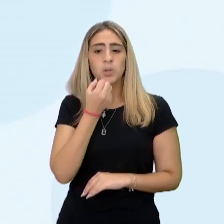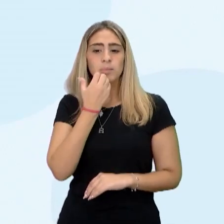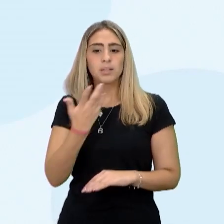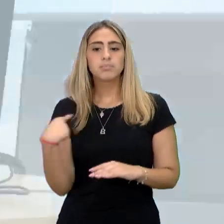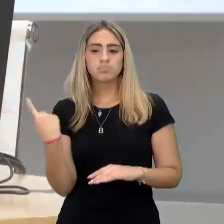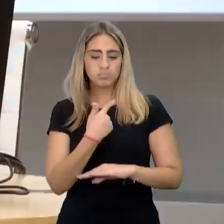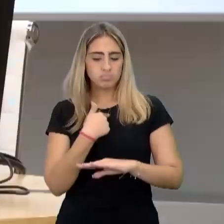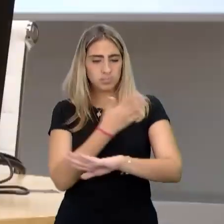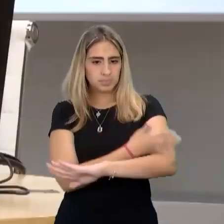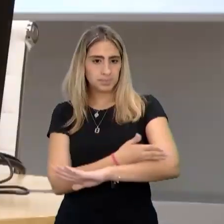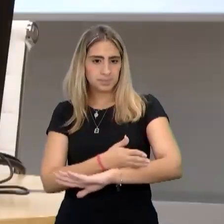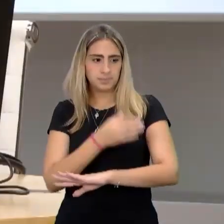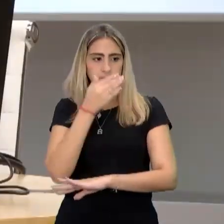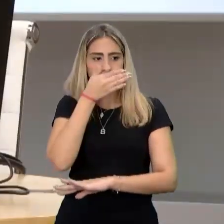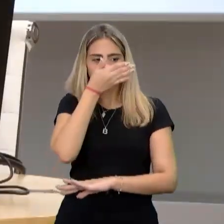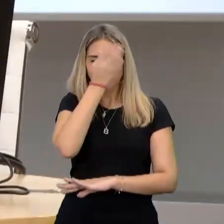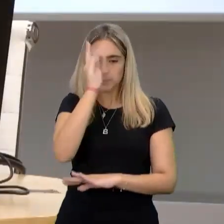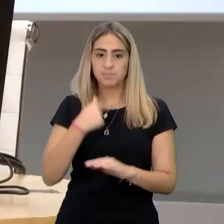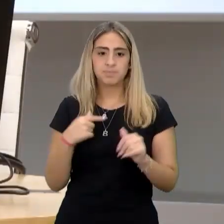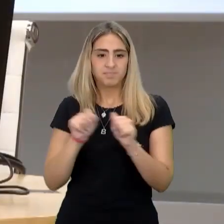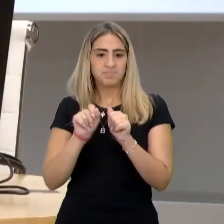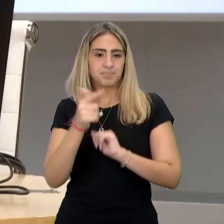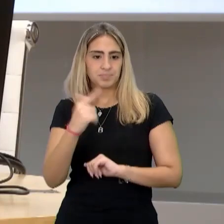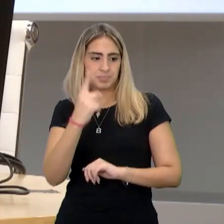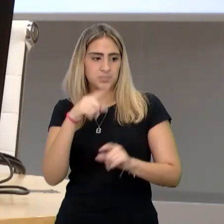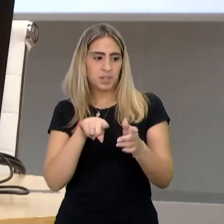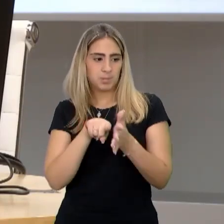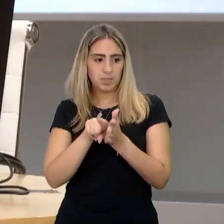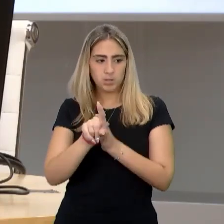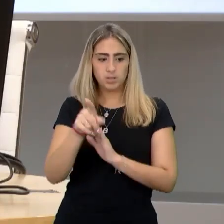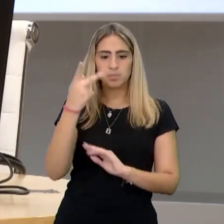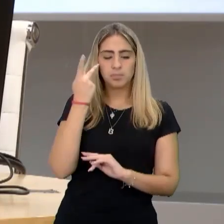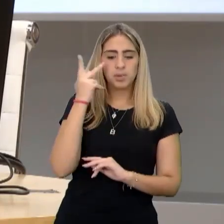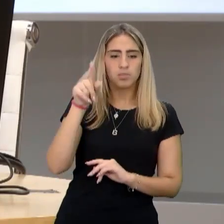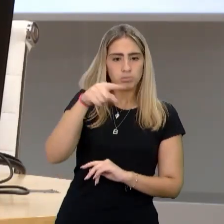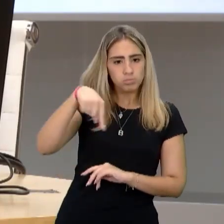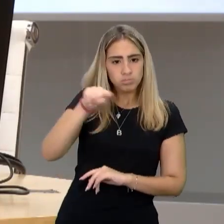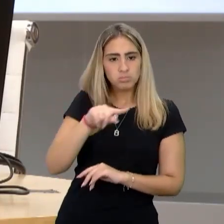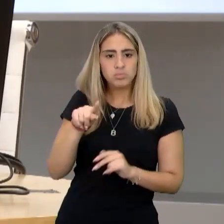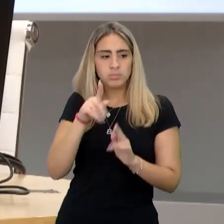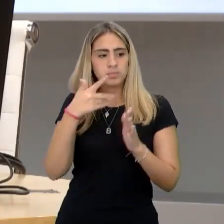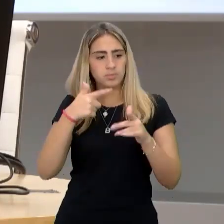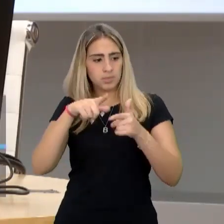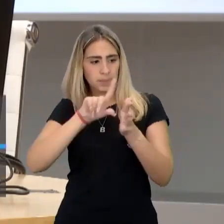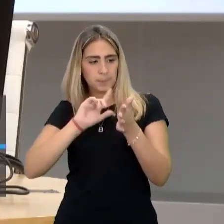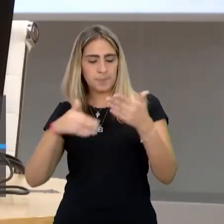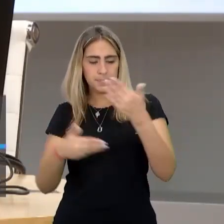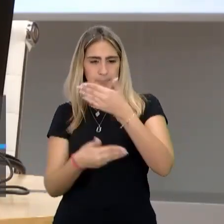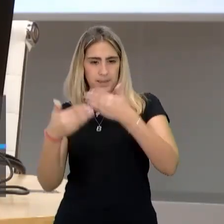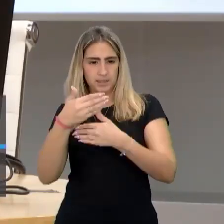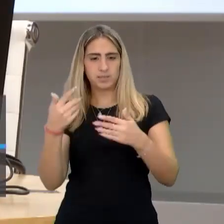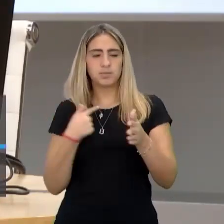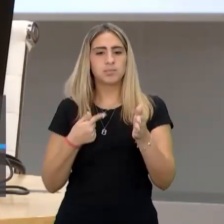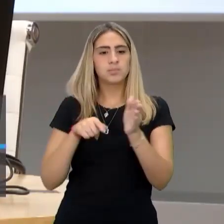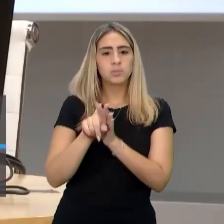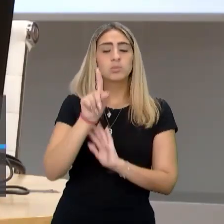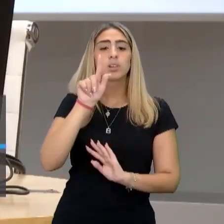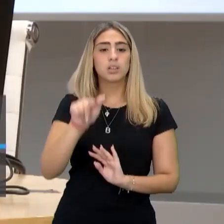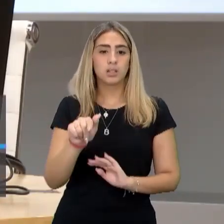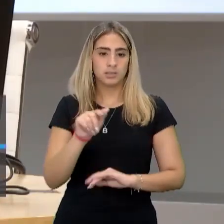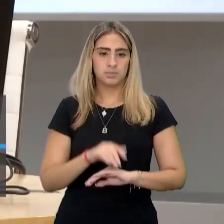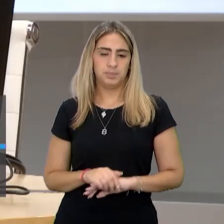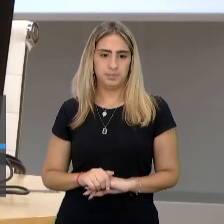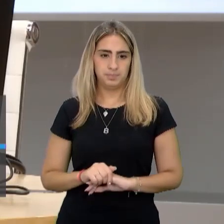Para começar, eu vou fazer mais uma perguntinha para vocês, antes de passar para o próximo slide. A perguntinha a gente vai falar